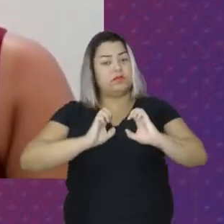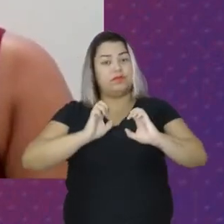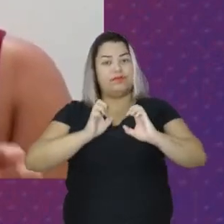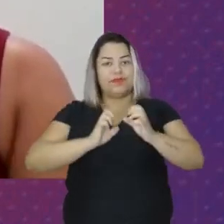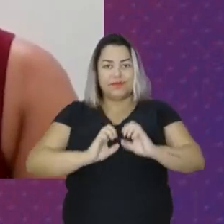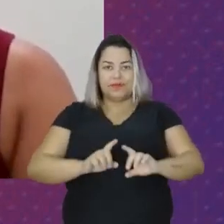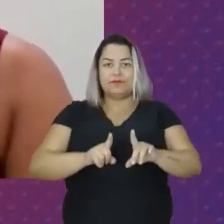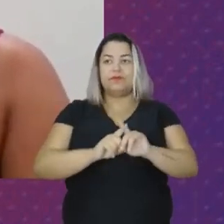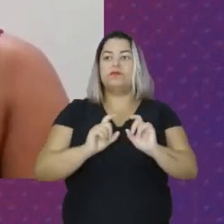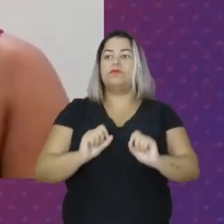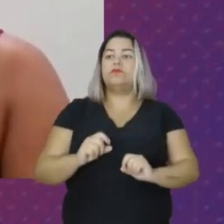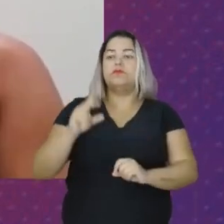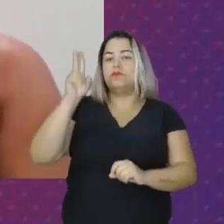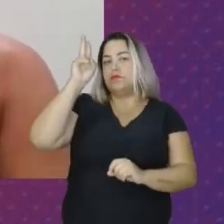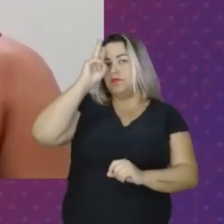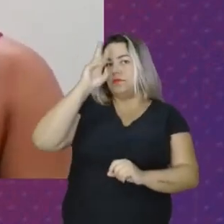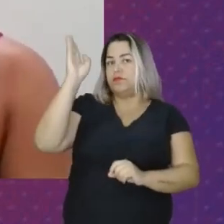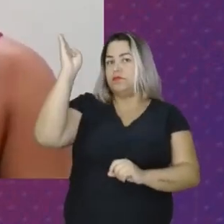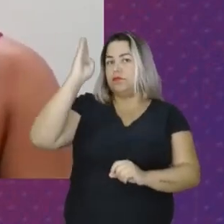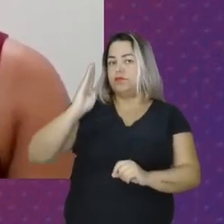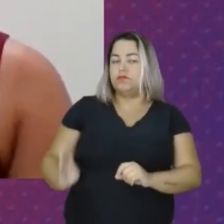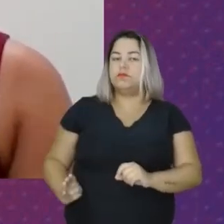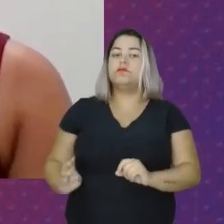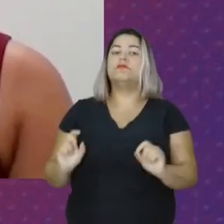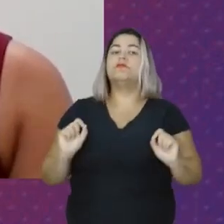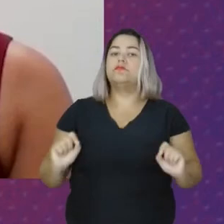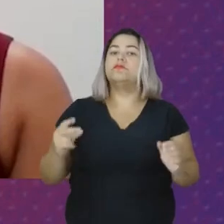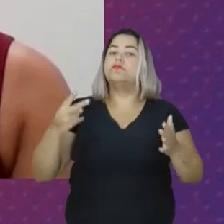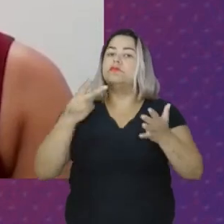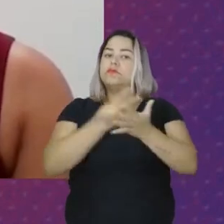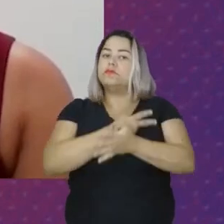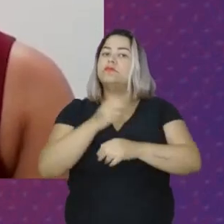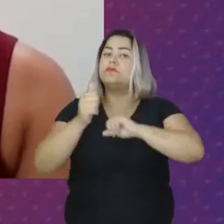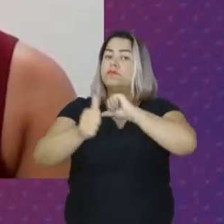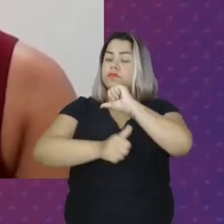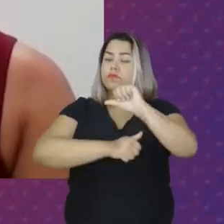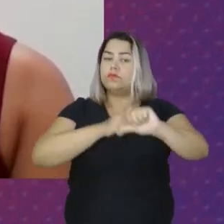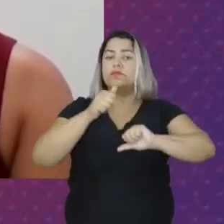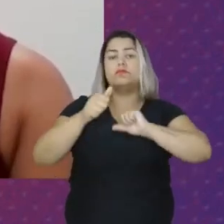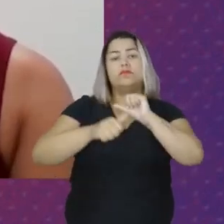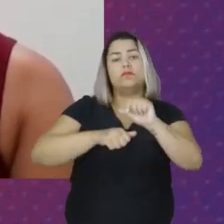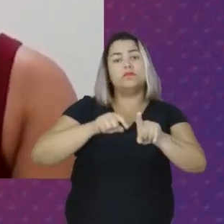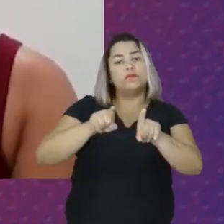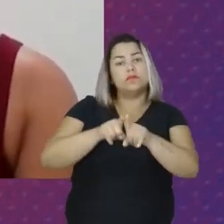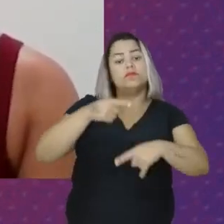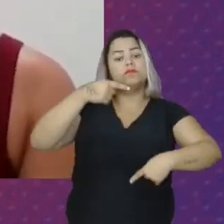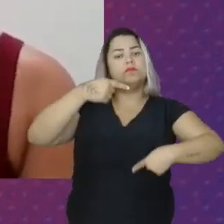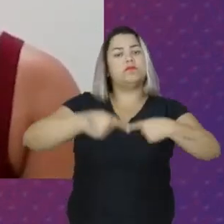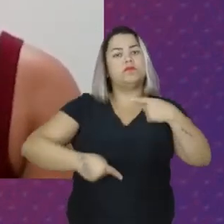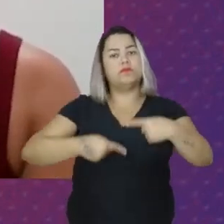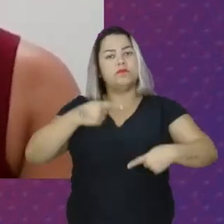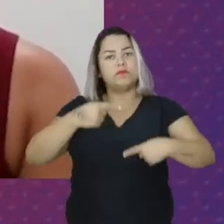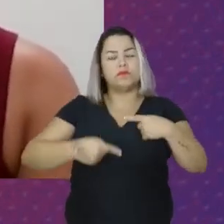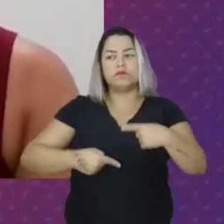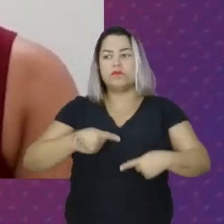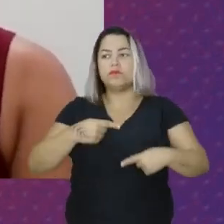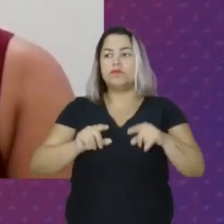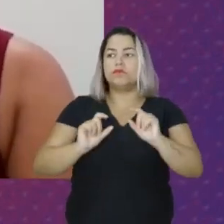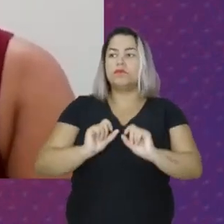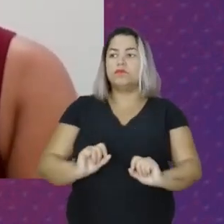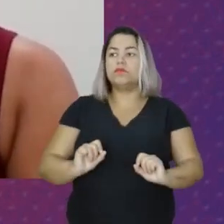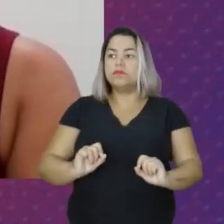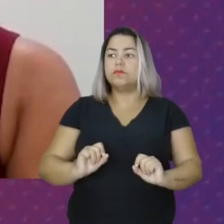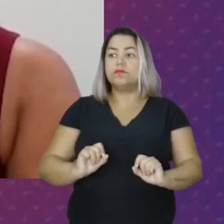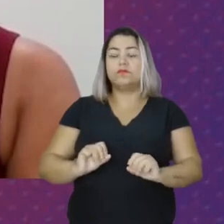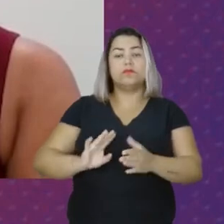segurança pública, historicamente no Brasil, acaba, se tornando uma política de criminalização,